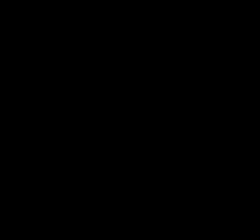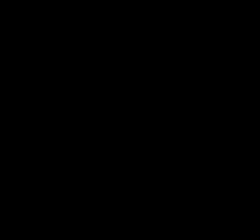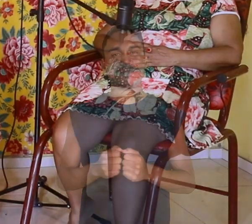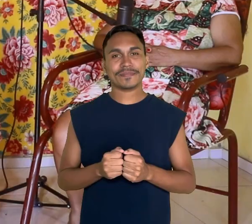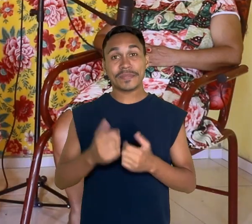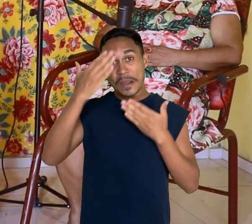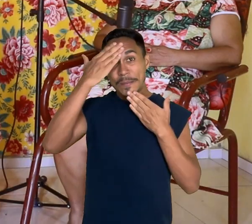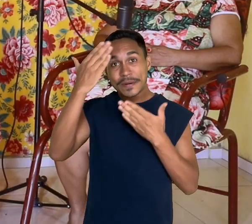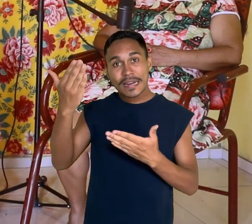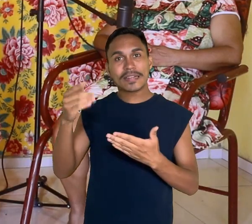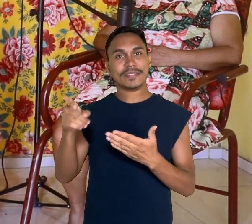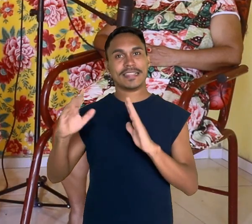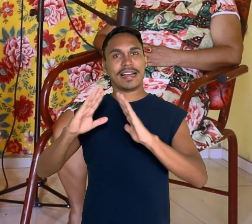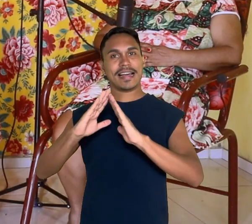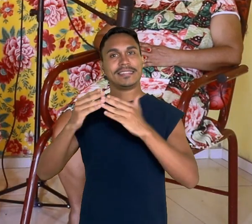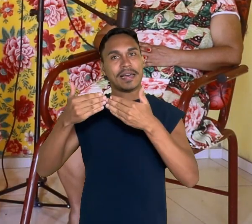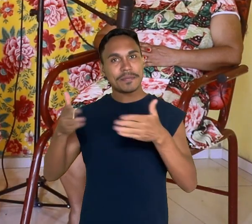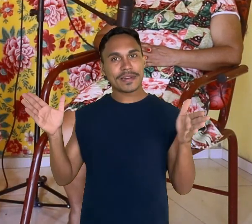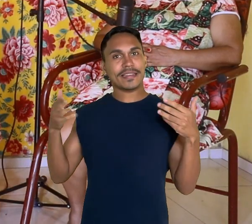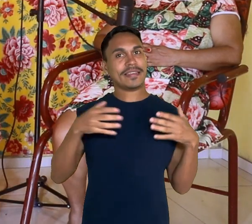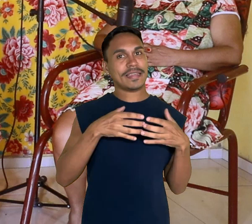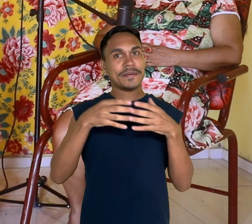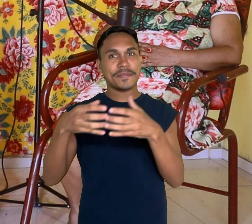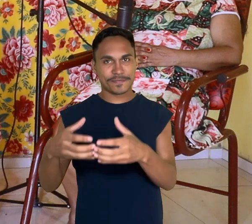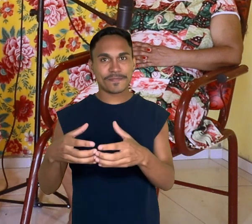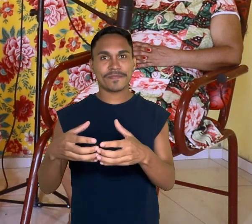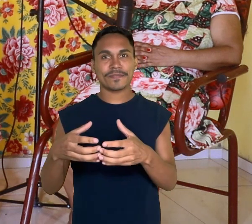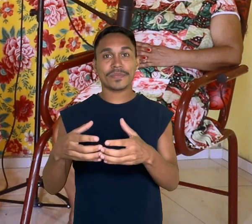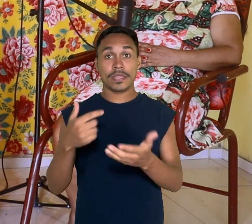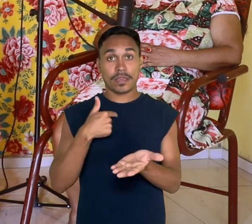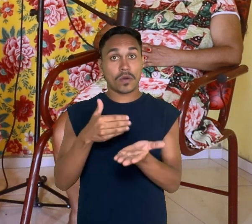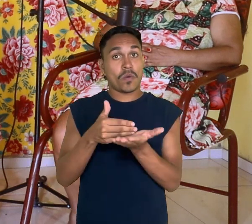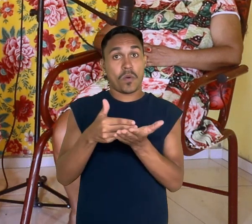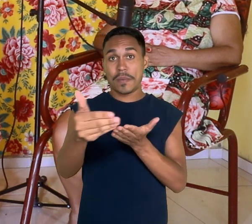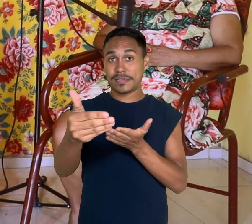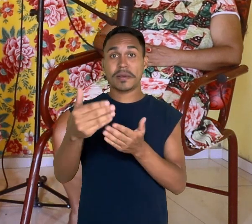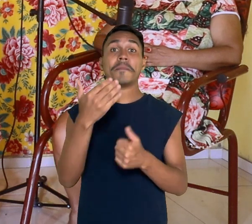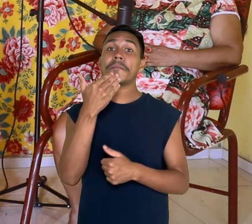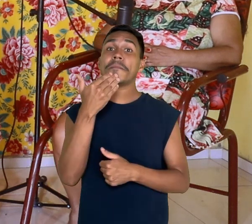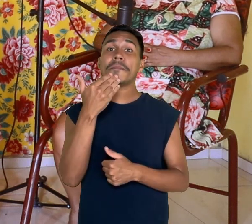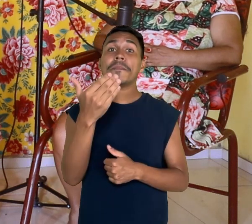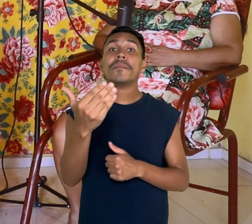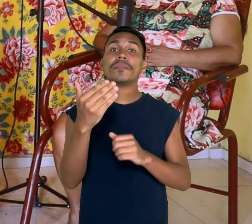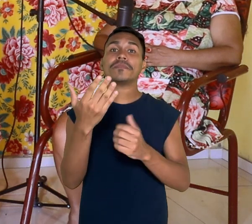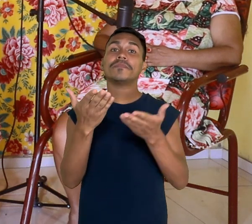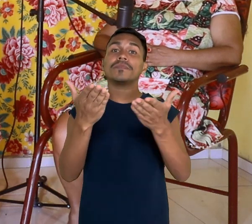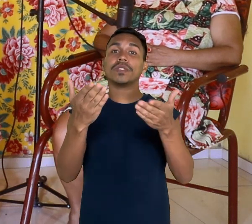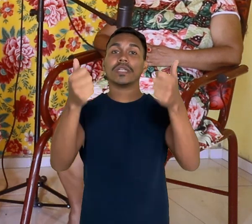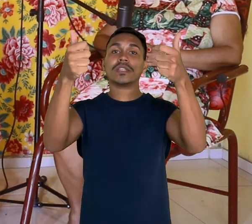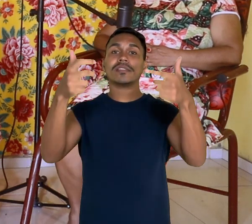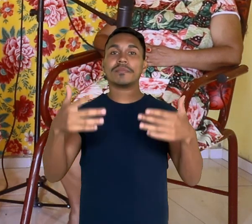apresentar. Muitíssimo obrigada por acolher a equipe toda aqui. E eu vou começar, como sempre, pedindo para a